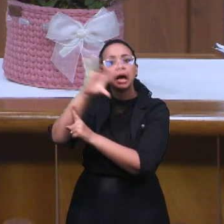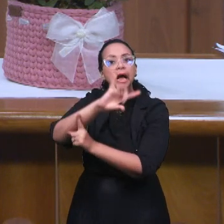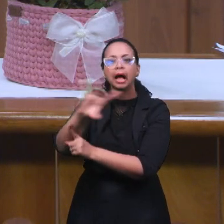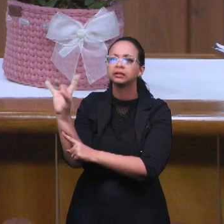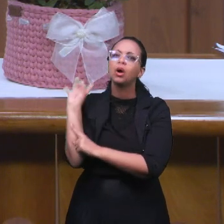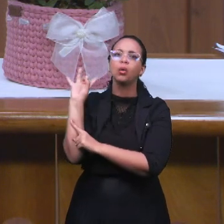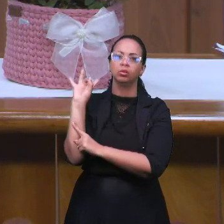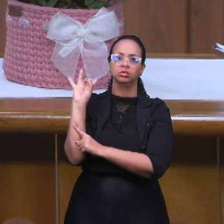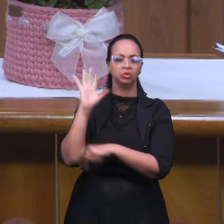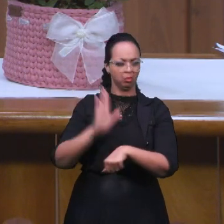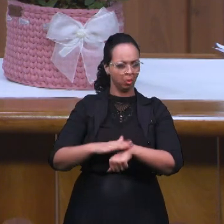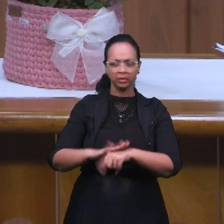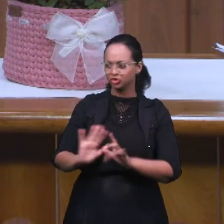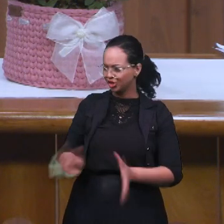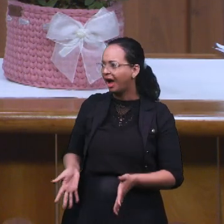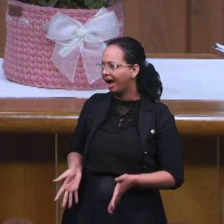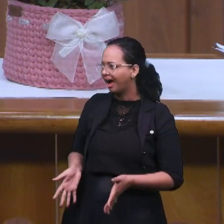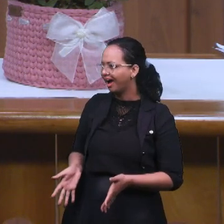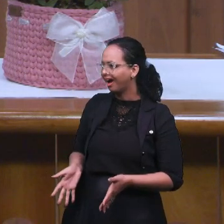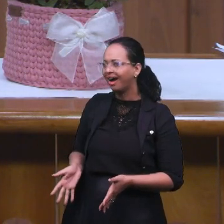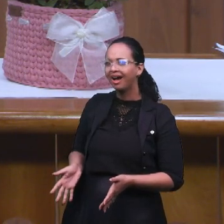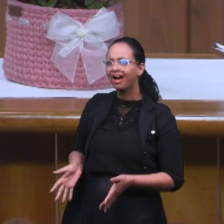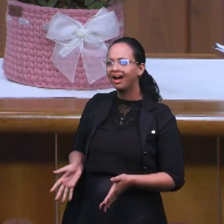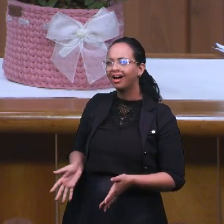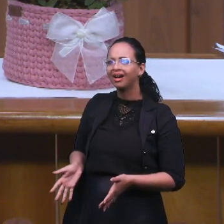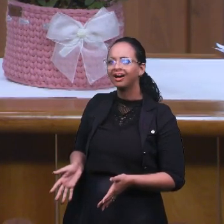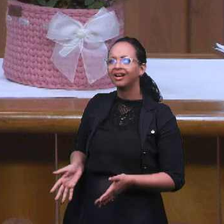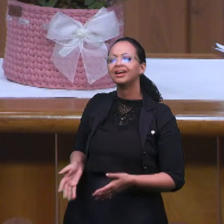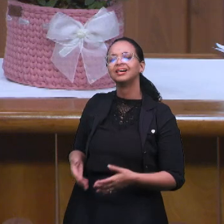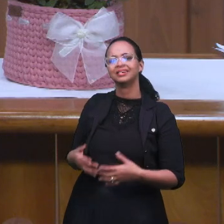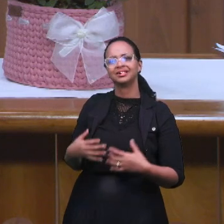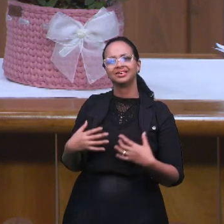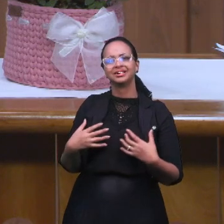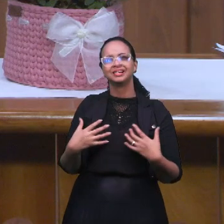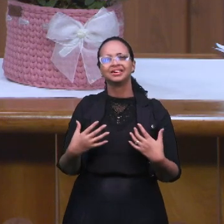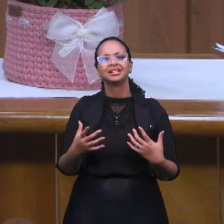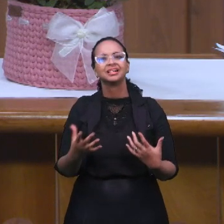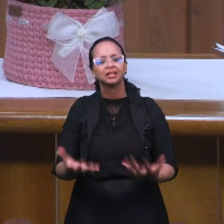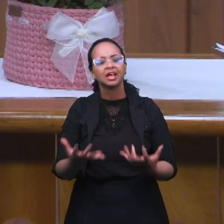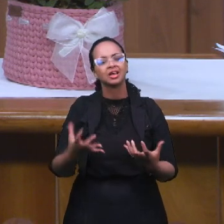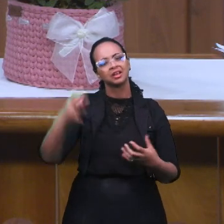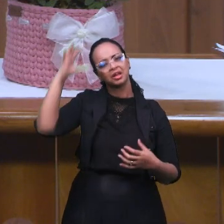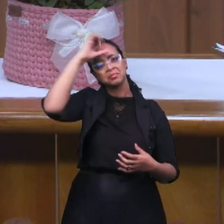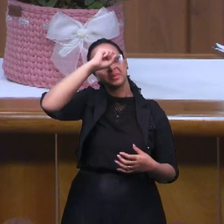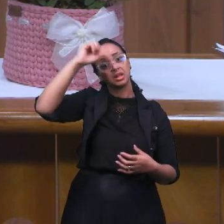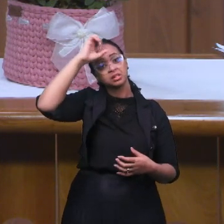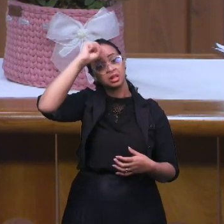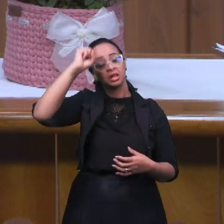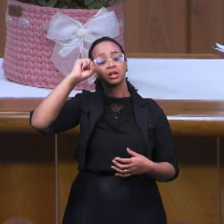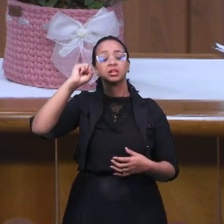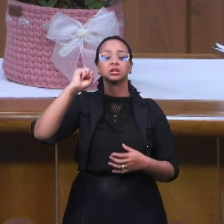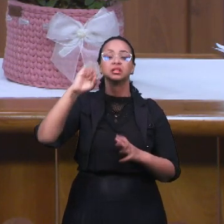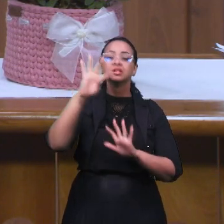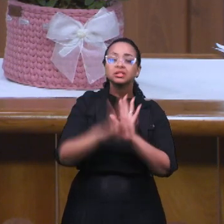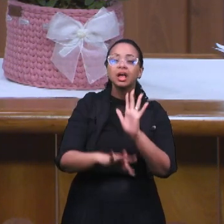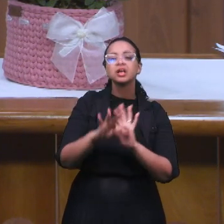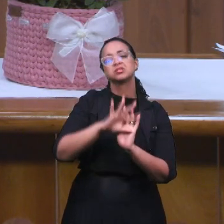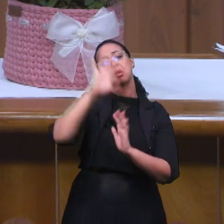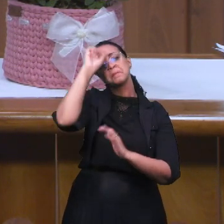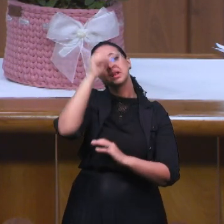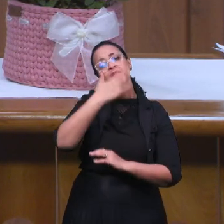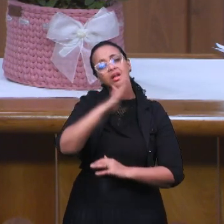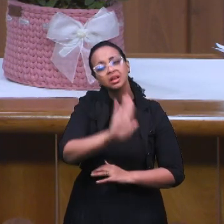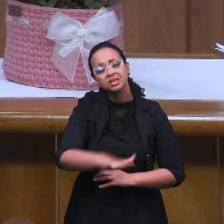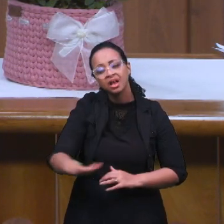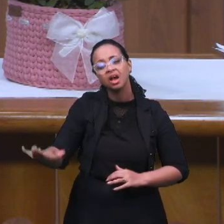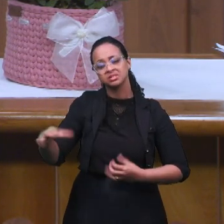meu amigo? Pronto, chegou a hora. Cada um vai cuidar de si. Mas aprenda aqui com os textos, aprenda com as crianças que estão nos dando